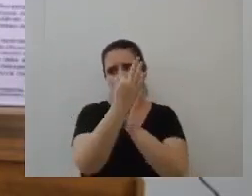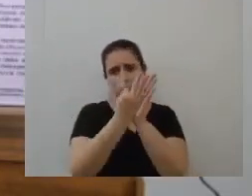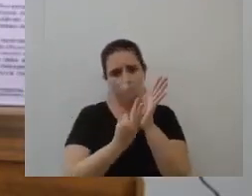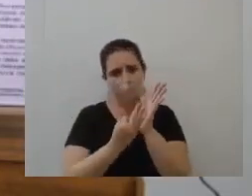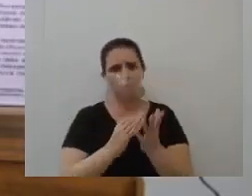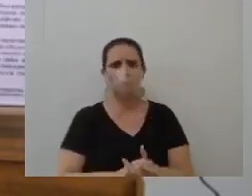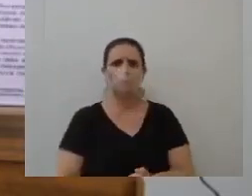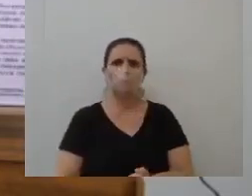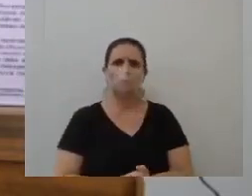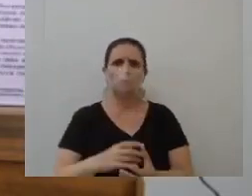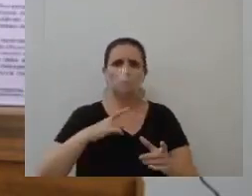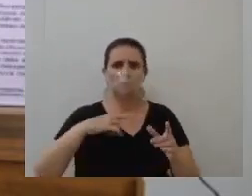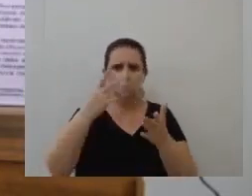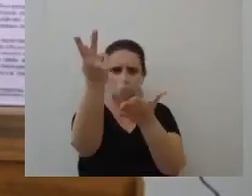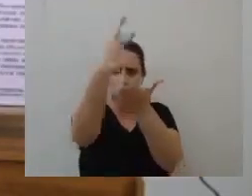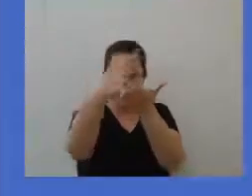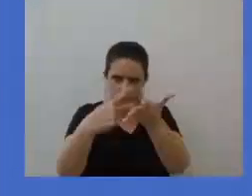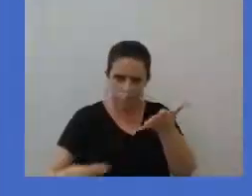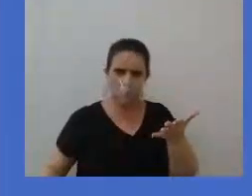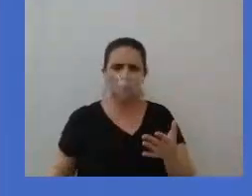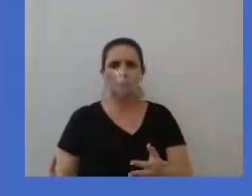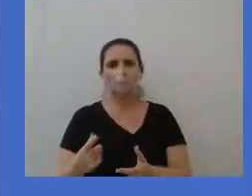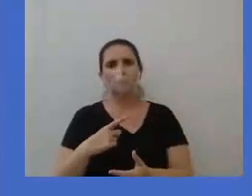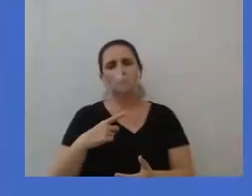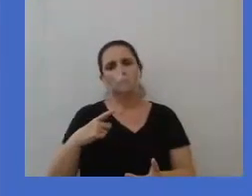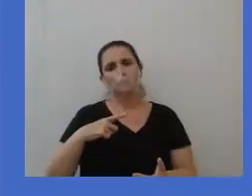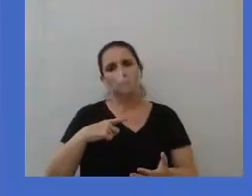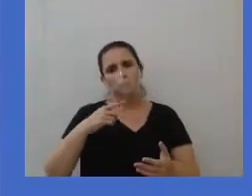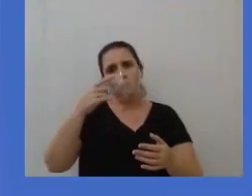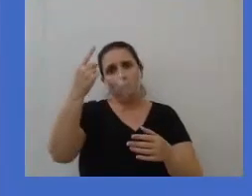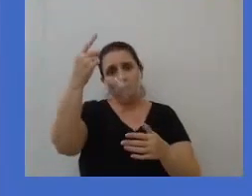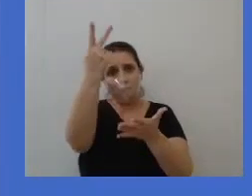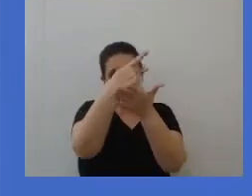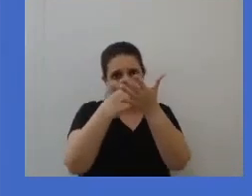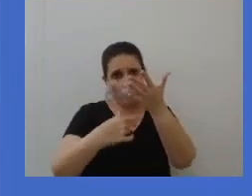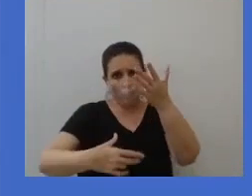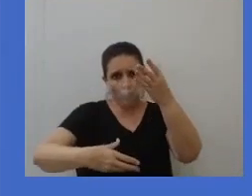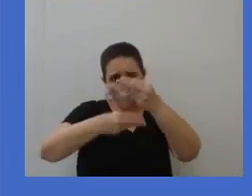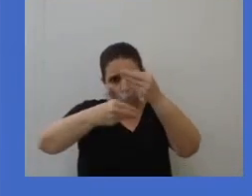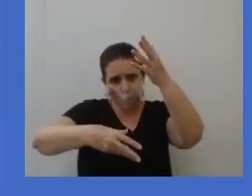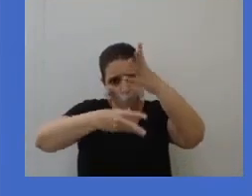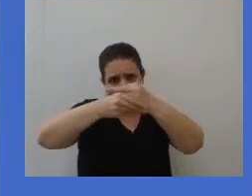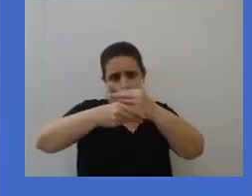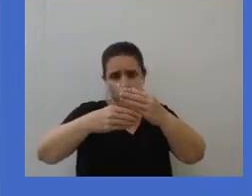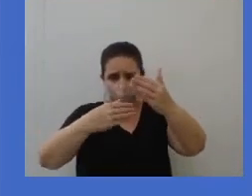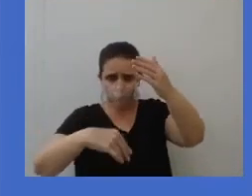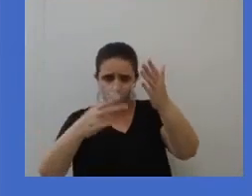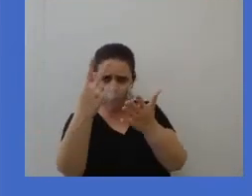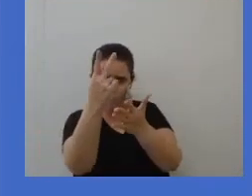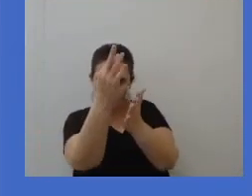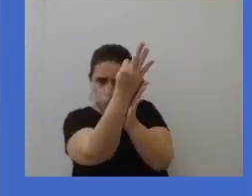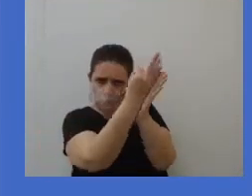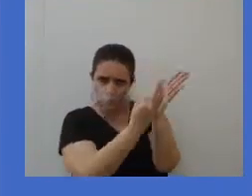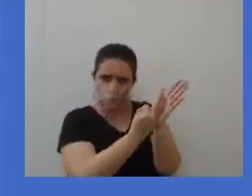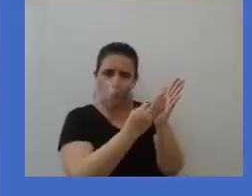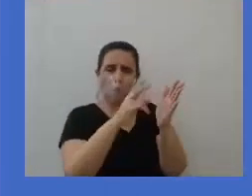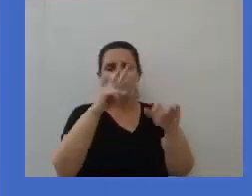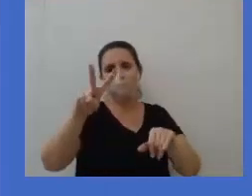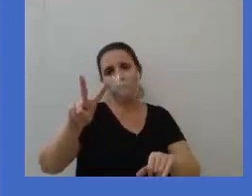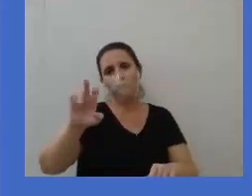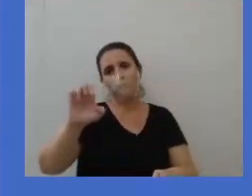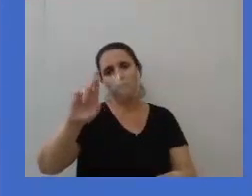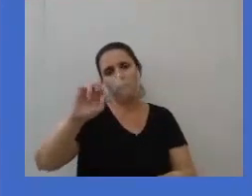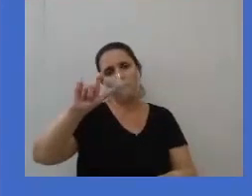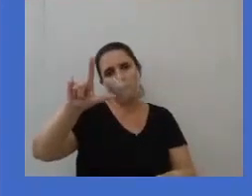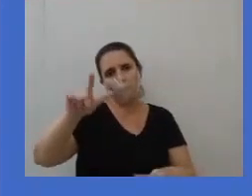texto, nós temos a figura, uma coisa vai complementando a outra, é o verbal em contato com